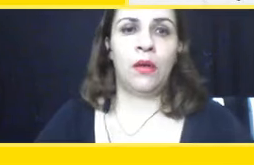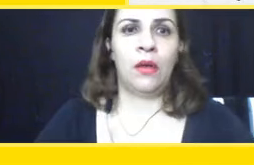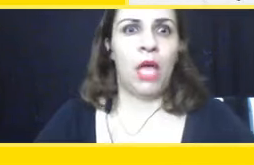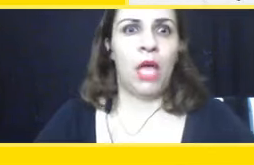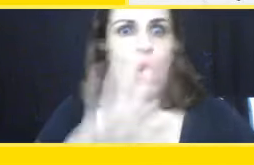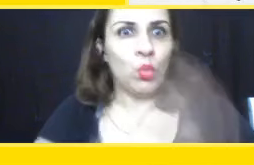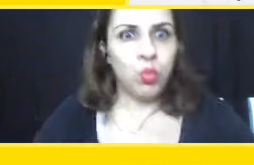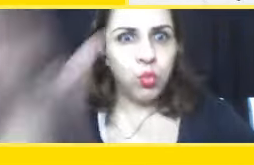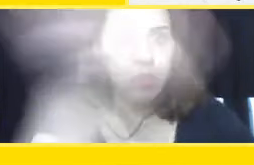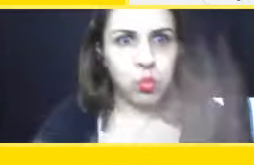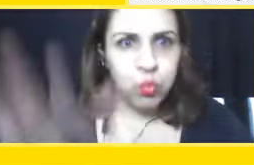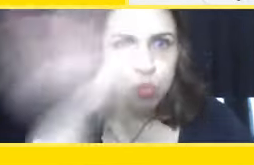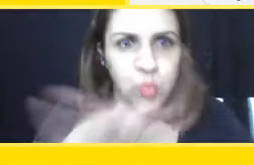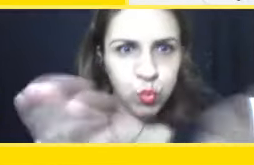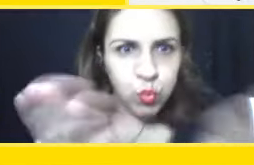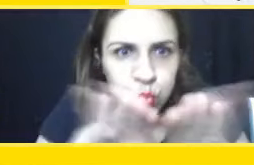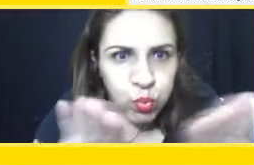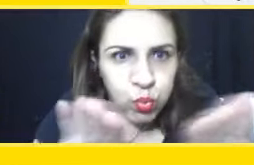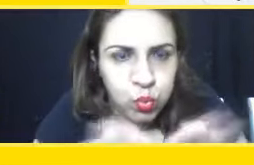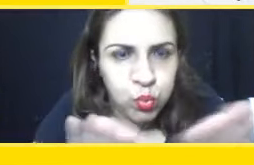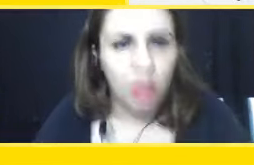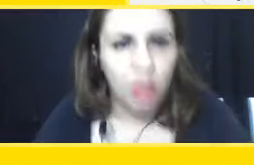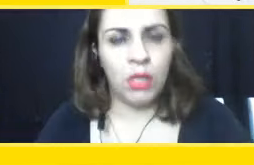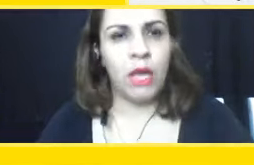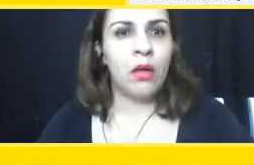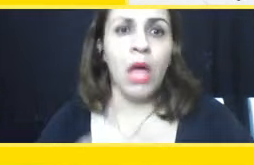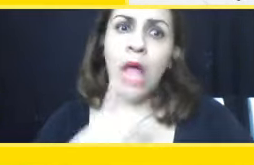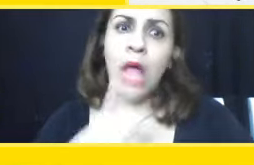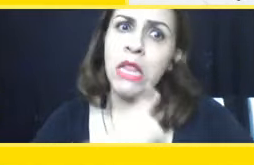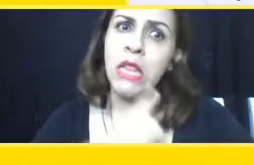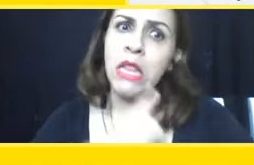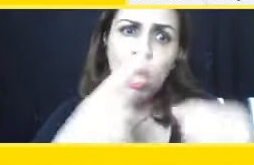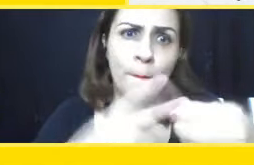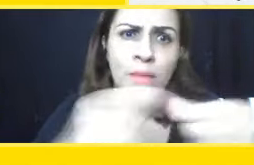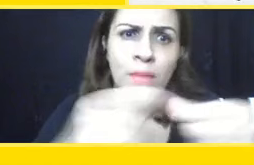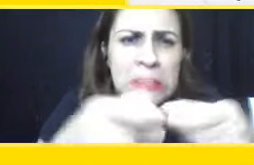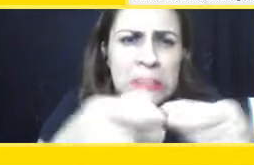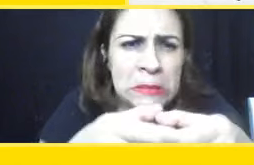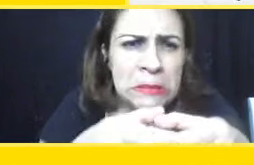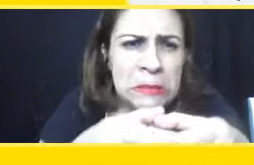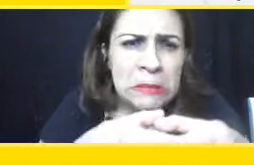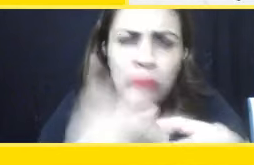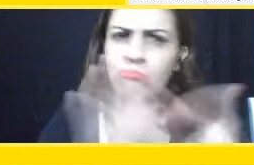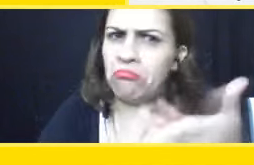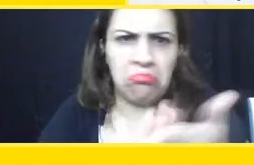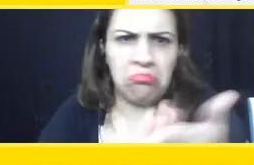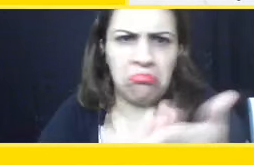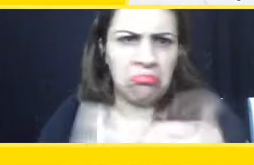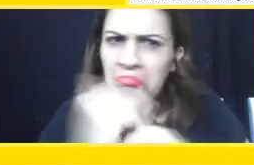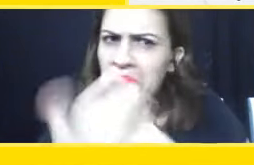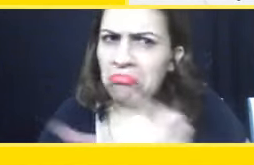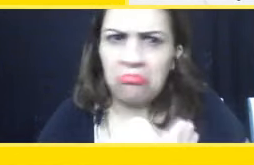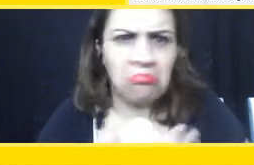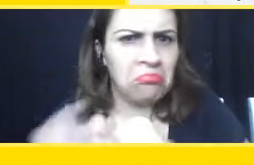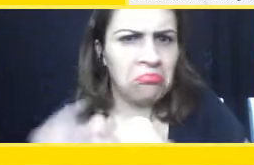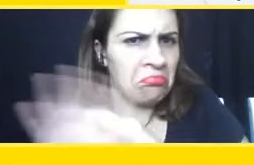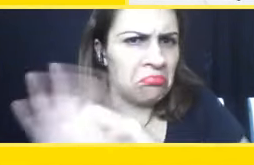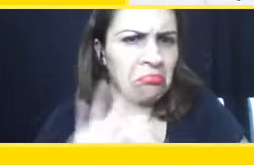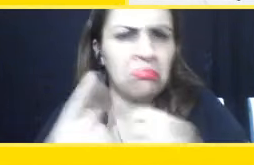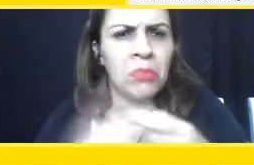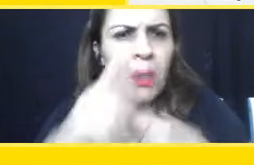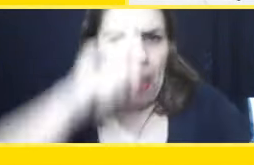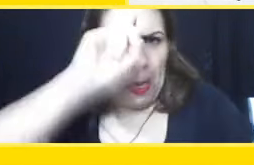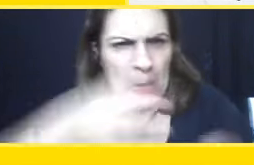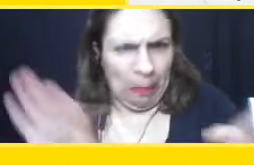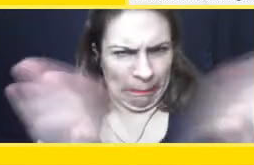todo mundo. Tem municípios do Brasil, Edilson, que ainda não receberam o coronavírus. Por que que vai decretar